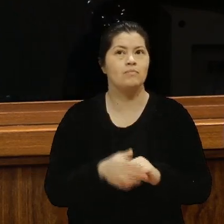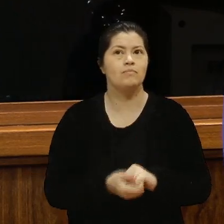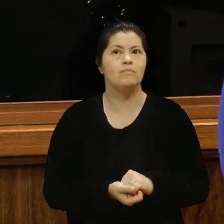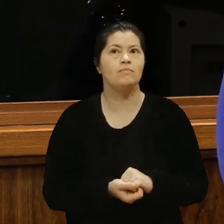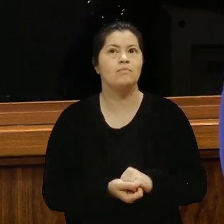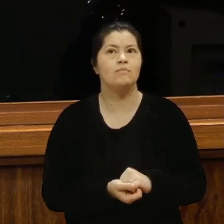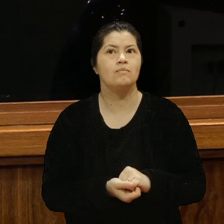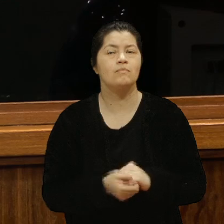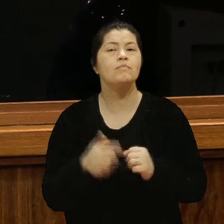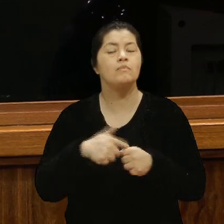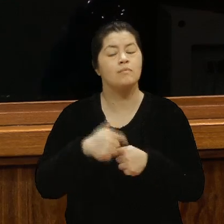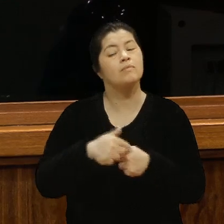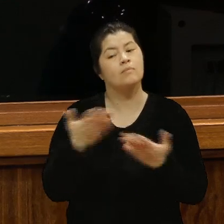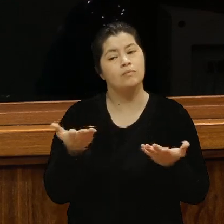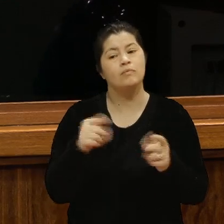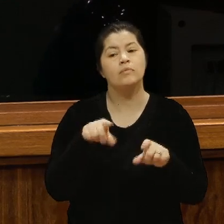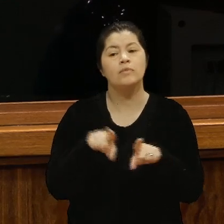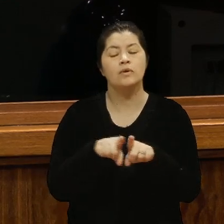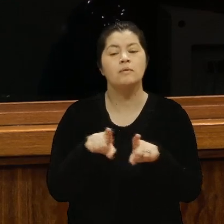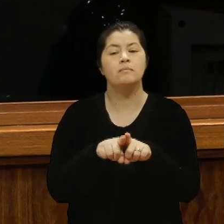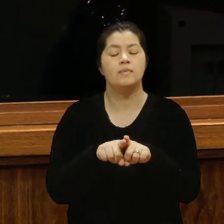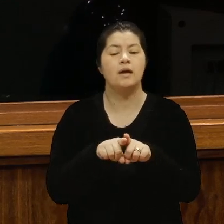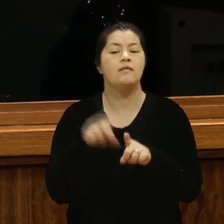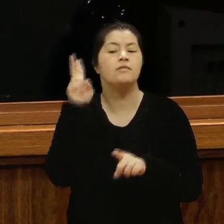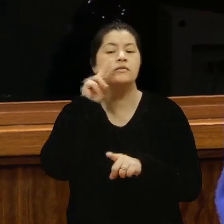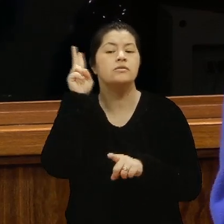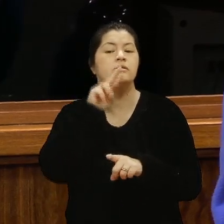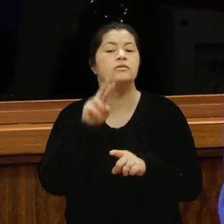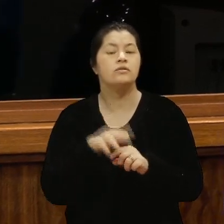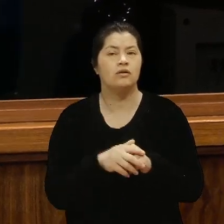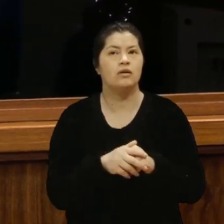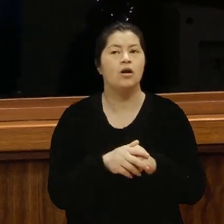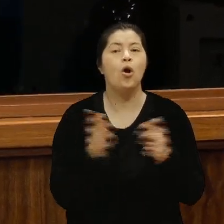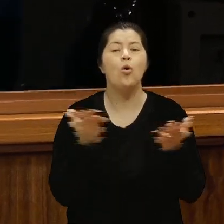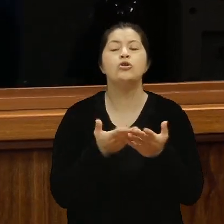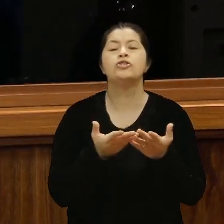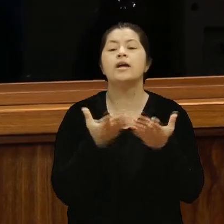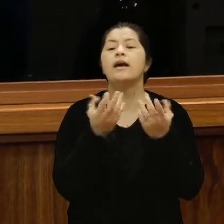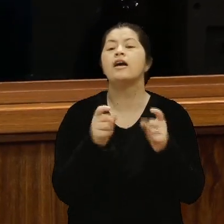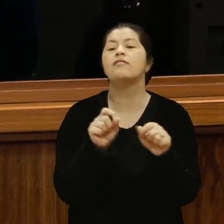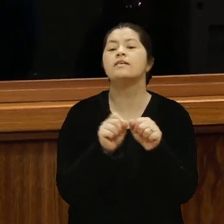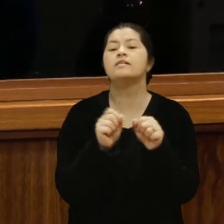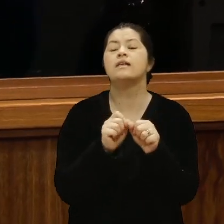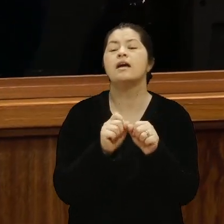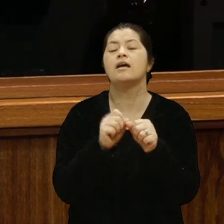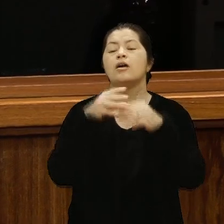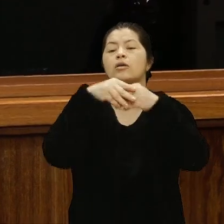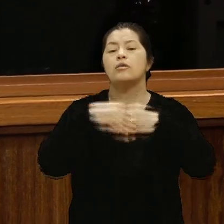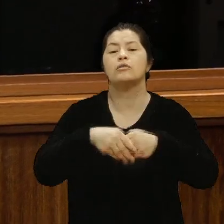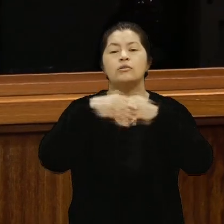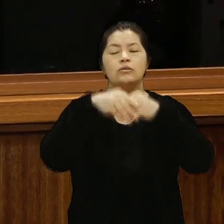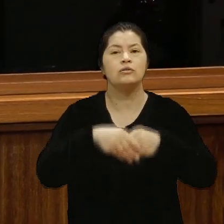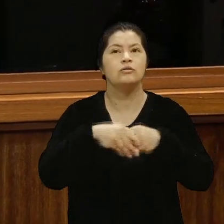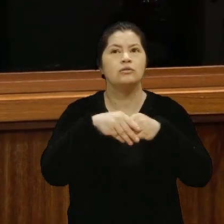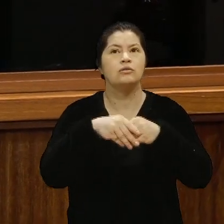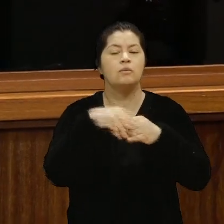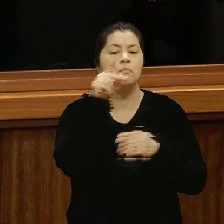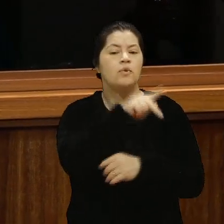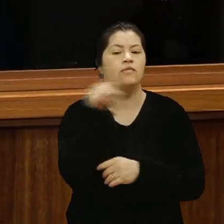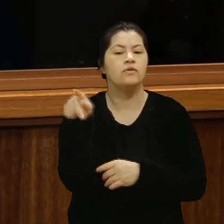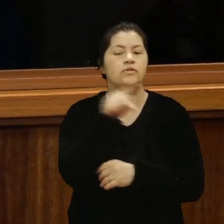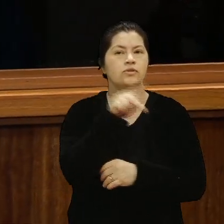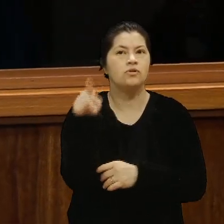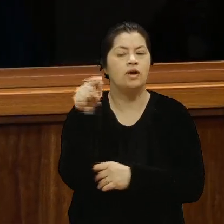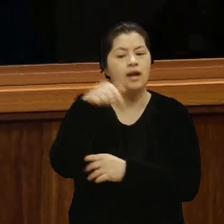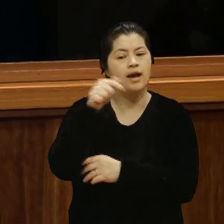Escola Municipal também, sou professora de História, e hoje quero fazer também uma saudação para as professoras